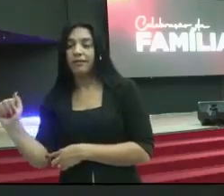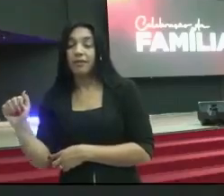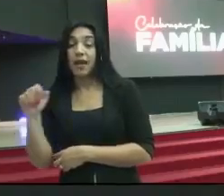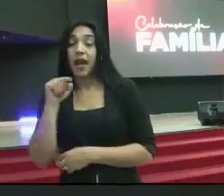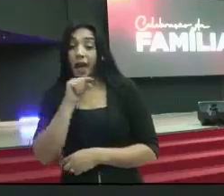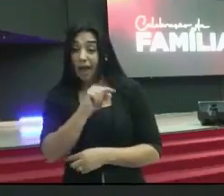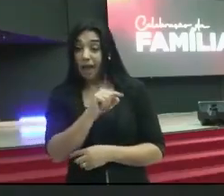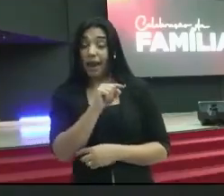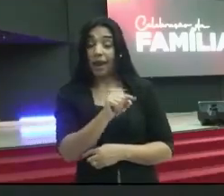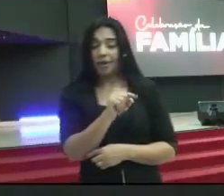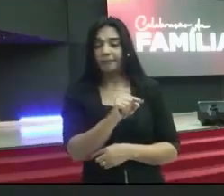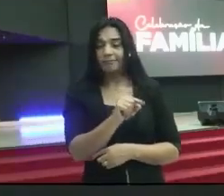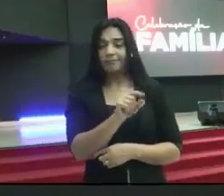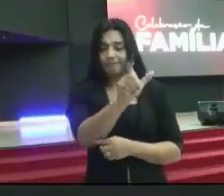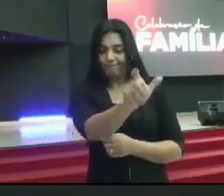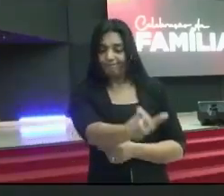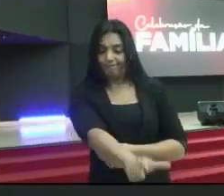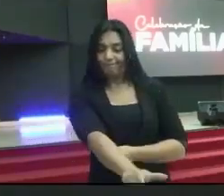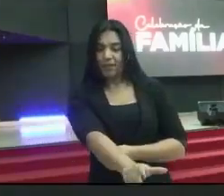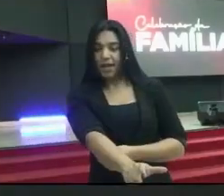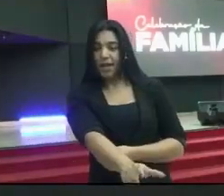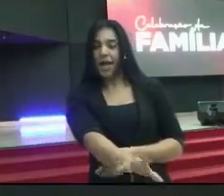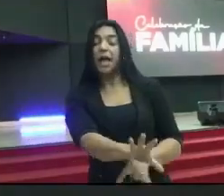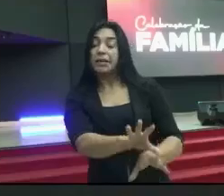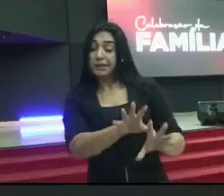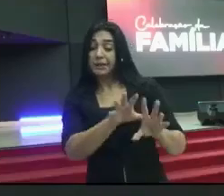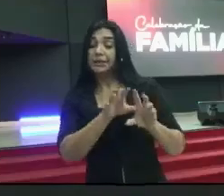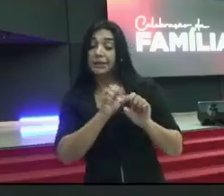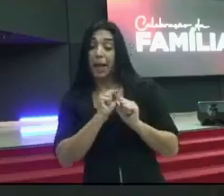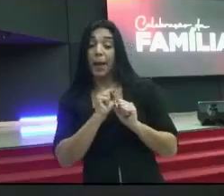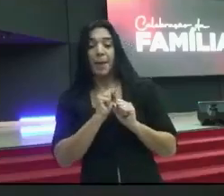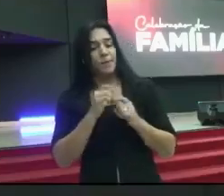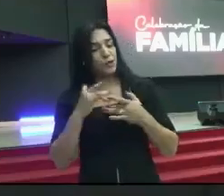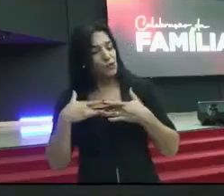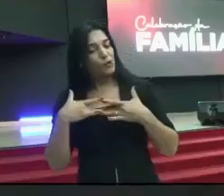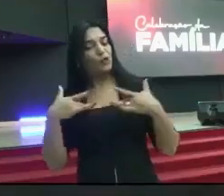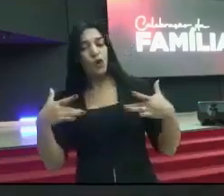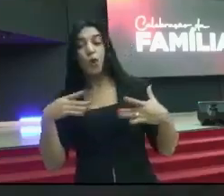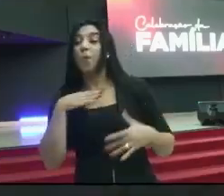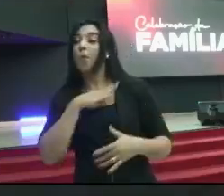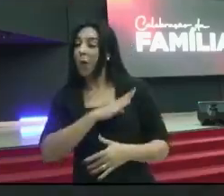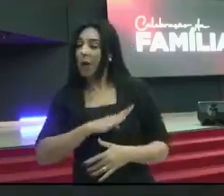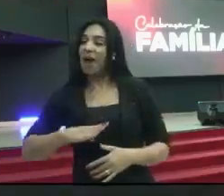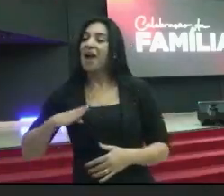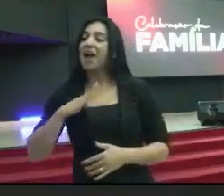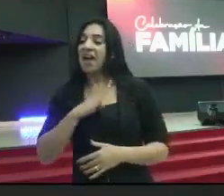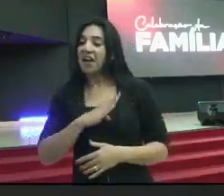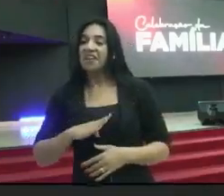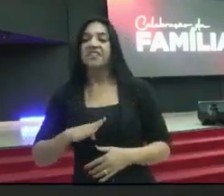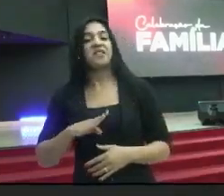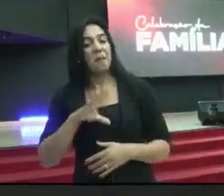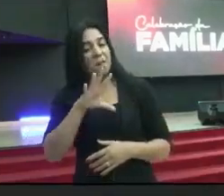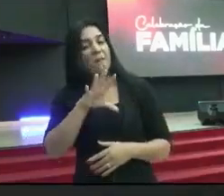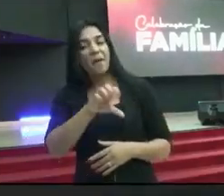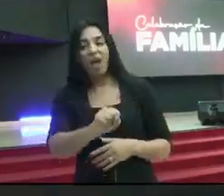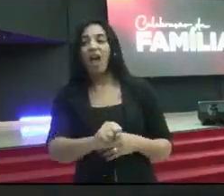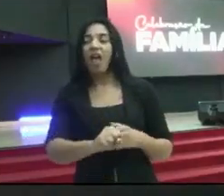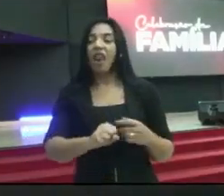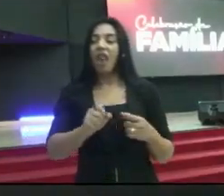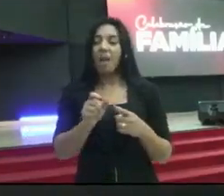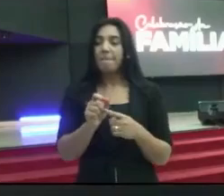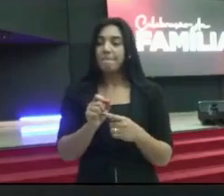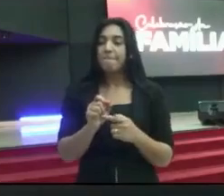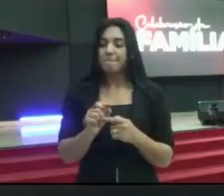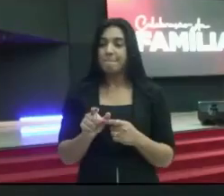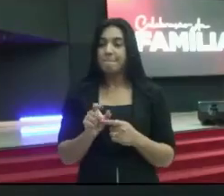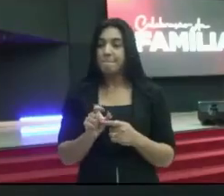Mas ela recebe a generosidade de Boaz. Boaz deixa ela recolher as espigas e